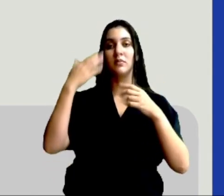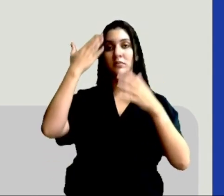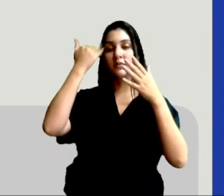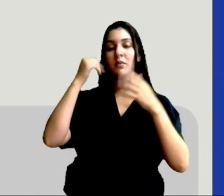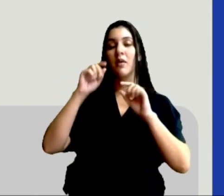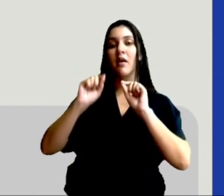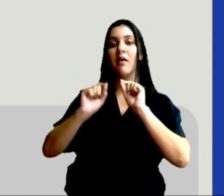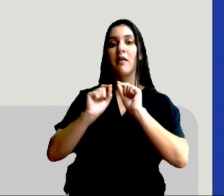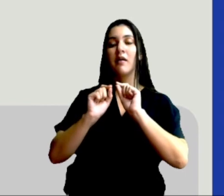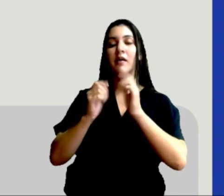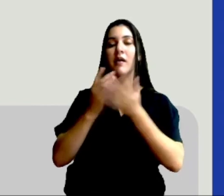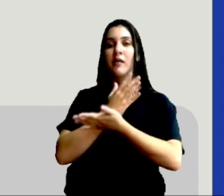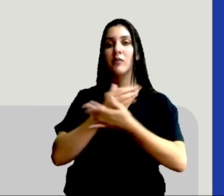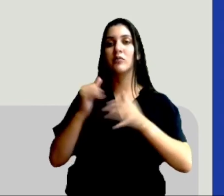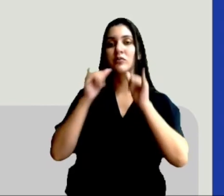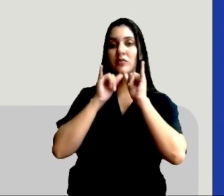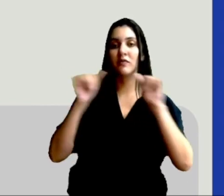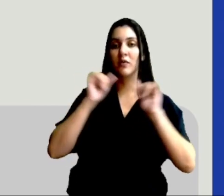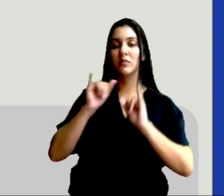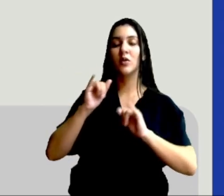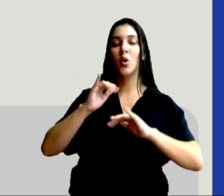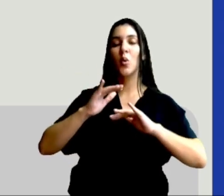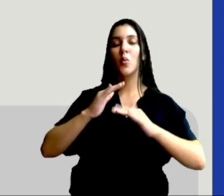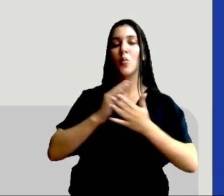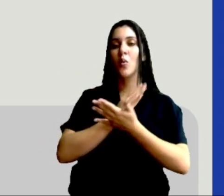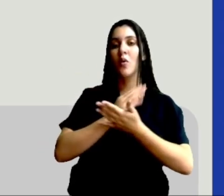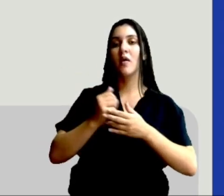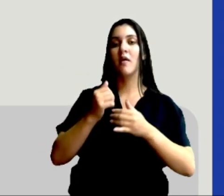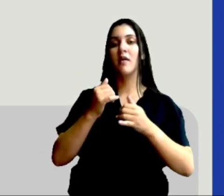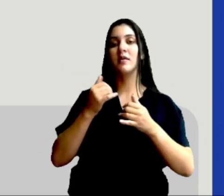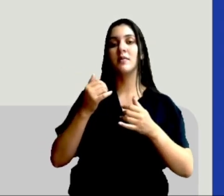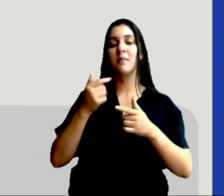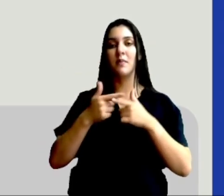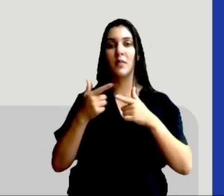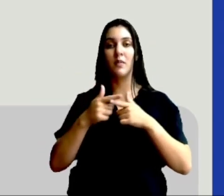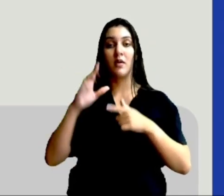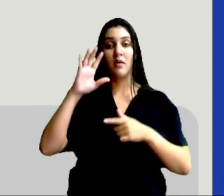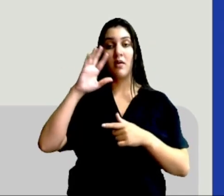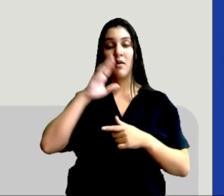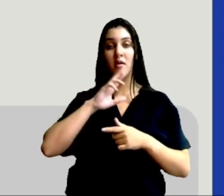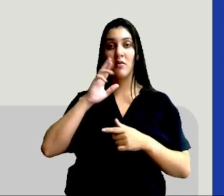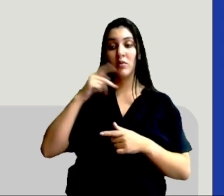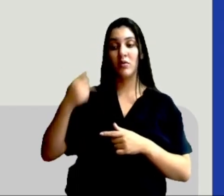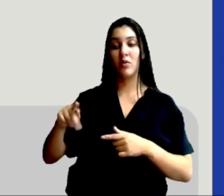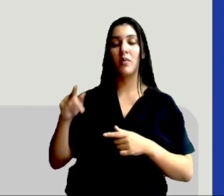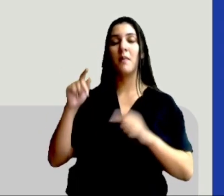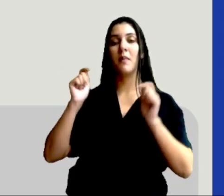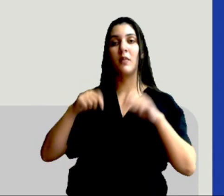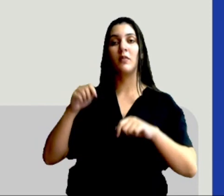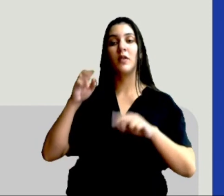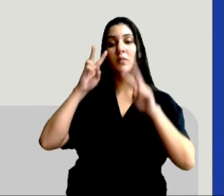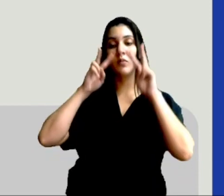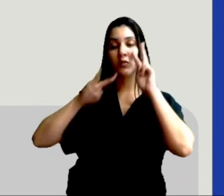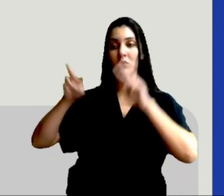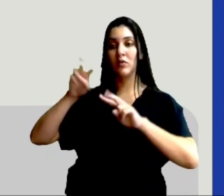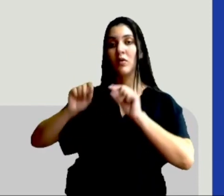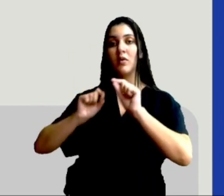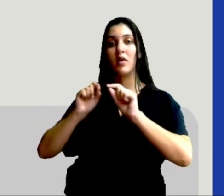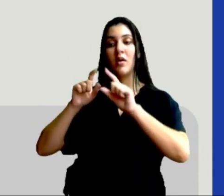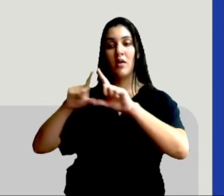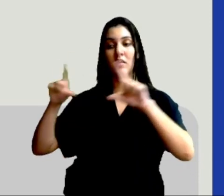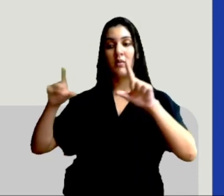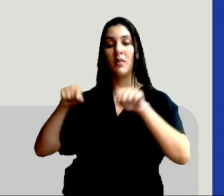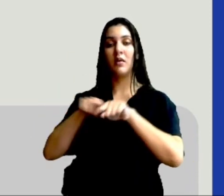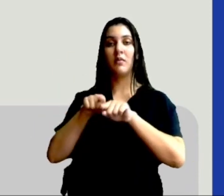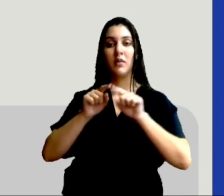alguma informação sobre determinada situação, para respondermos sobre ela, podemos consultar tanto a tabela